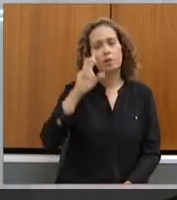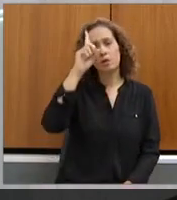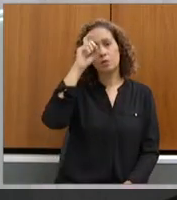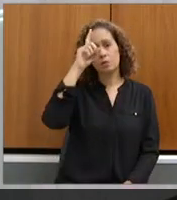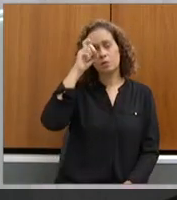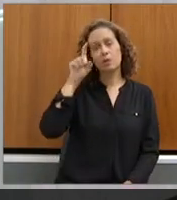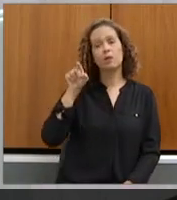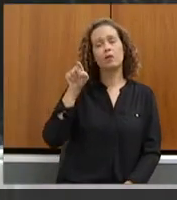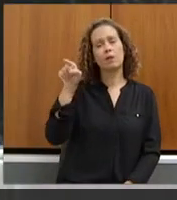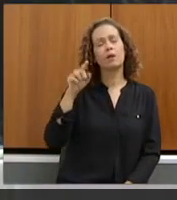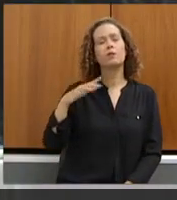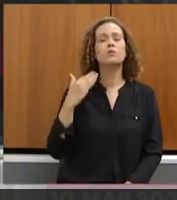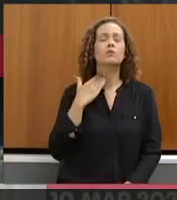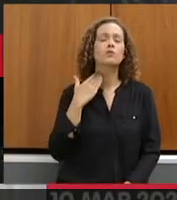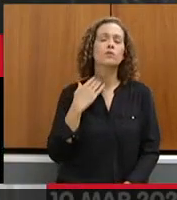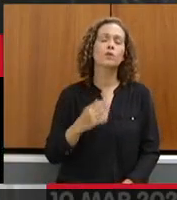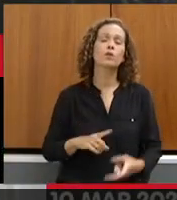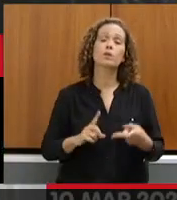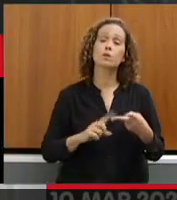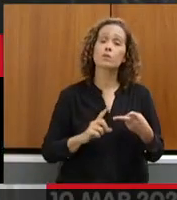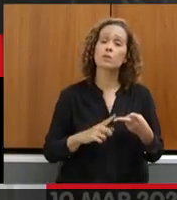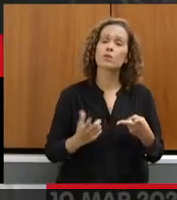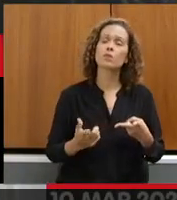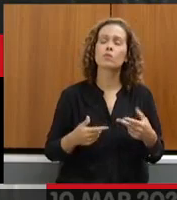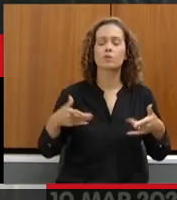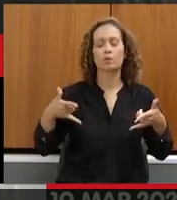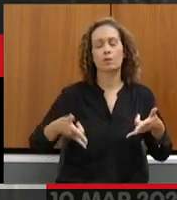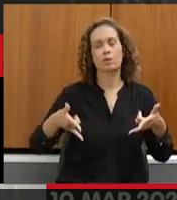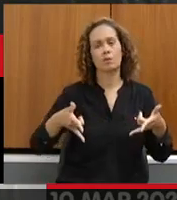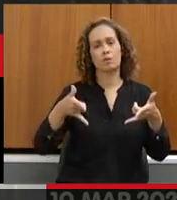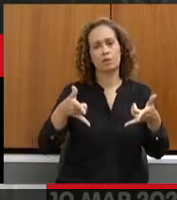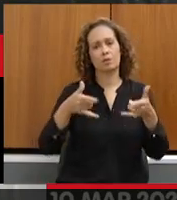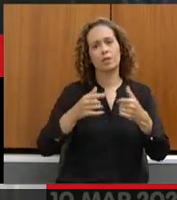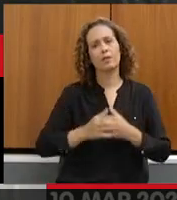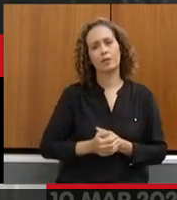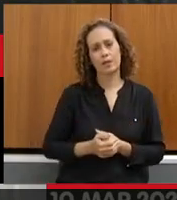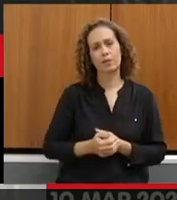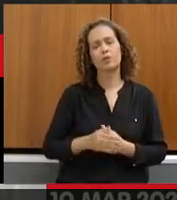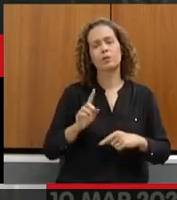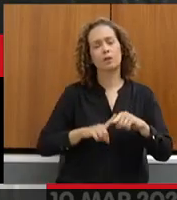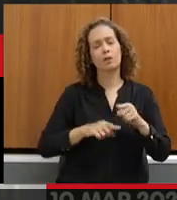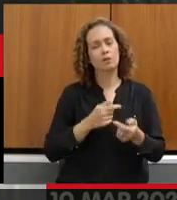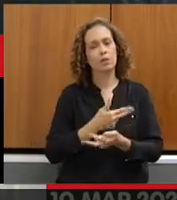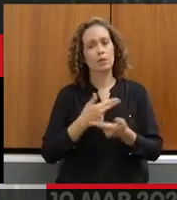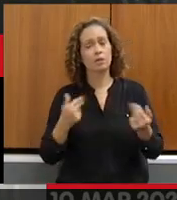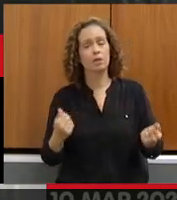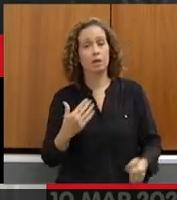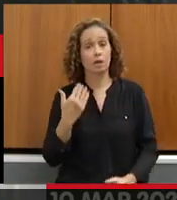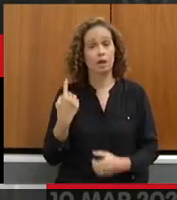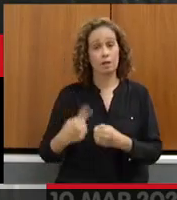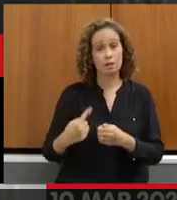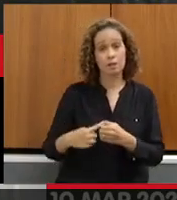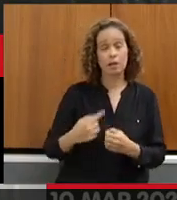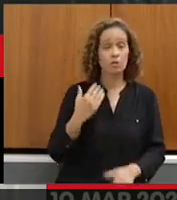hospital regional e o segundo em relação aos leitos aos equipamentos que a cidade vai poder contar realmente